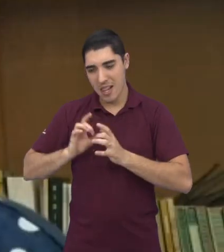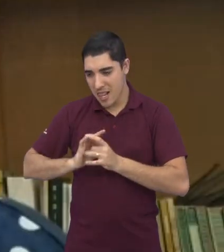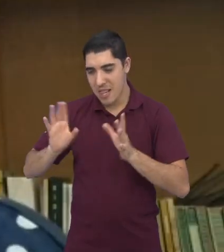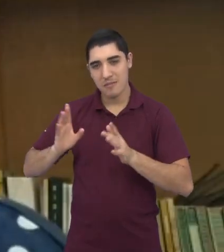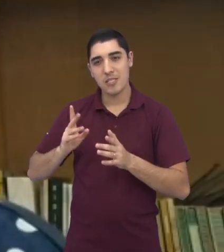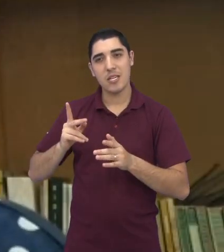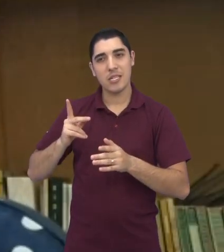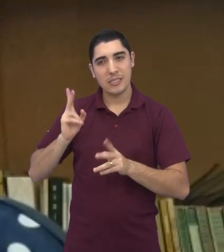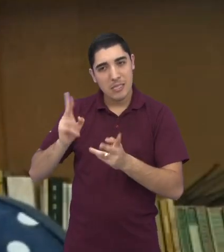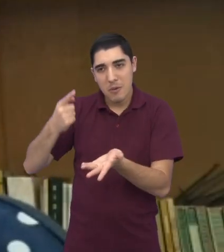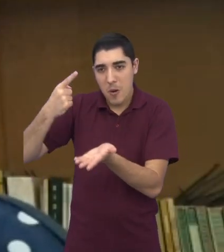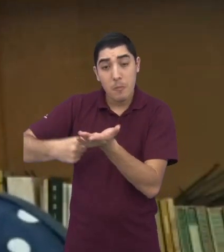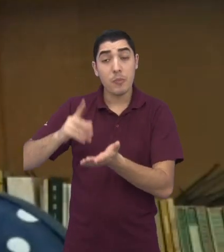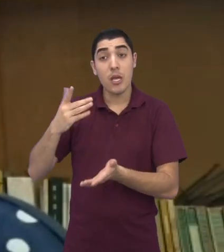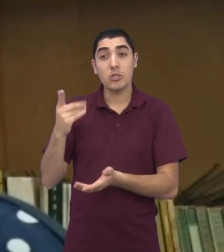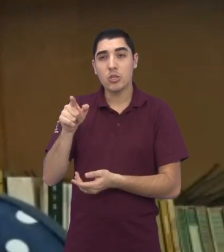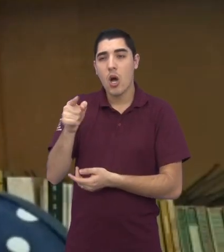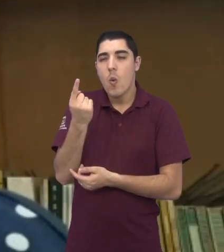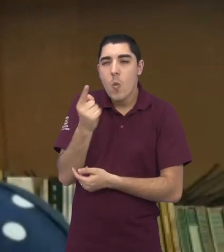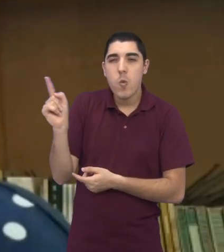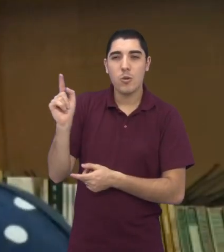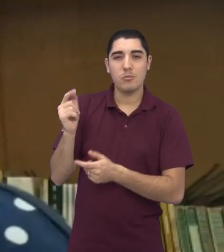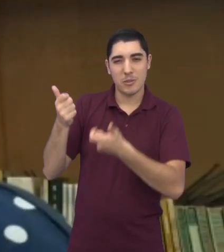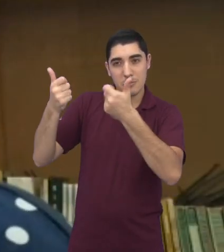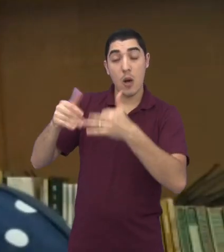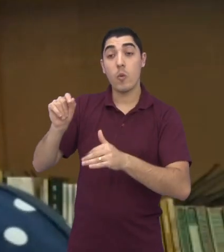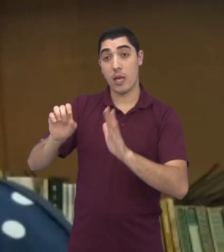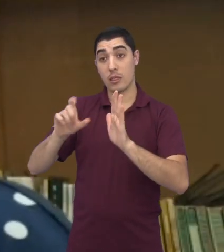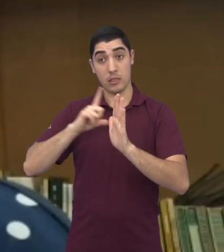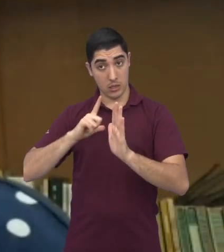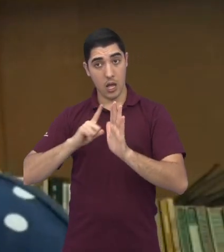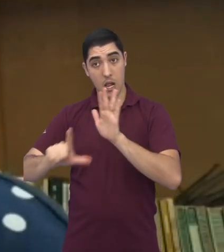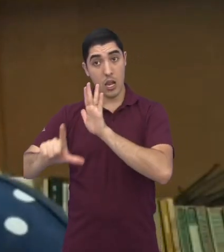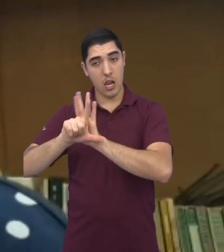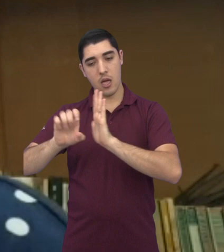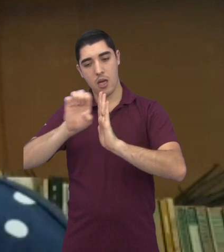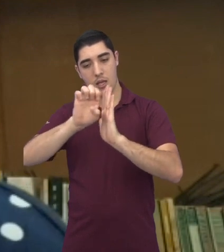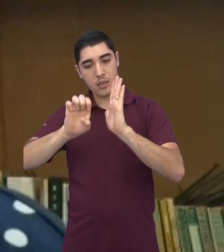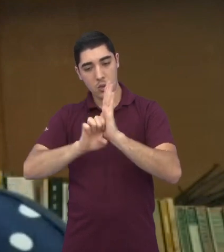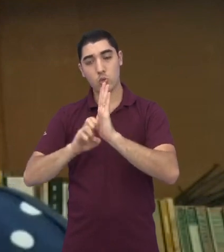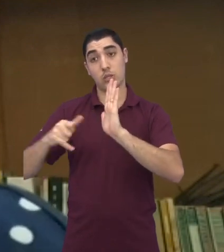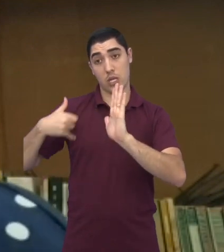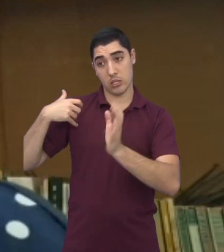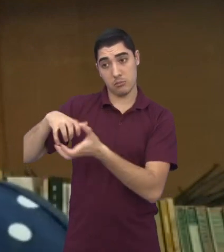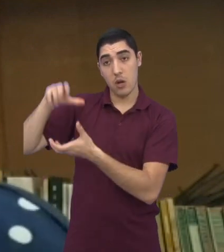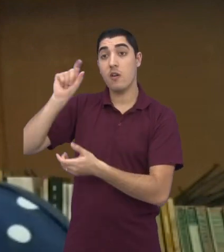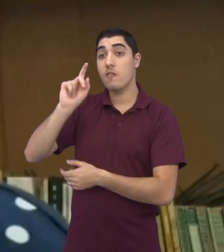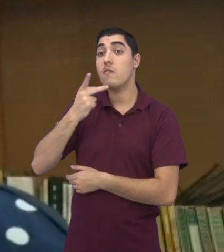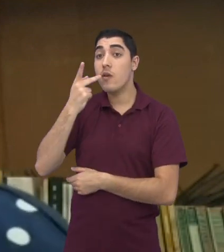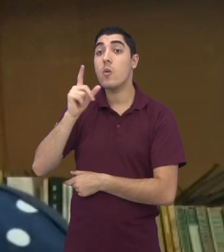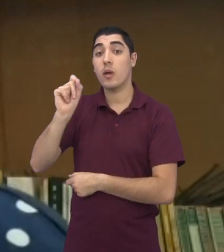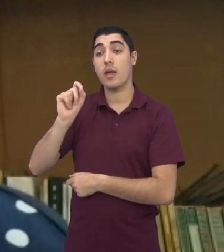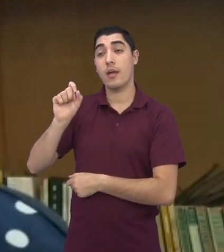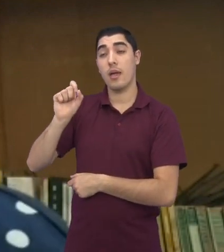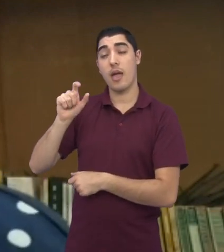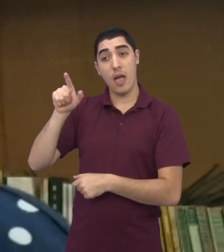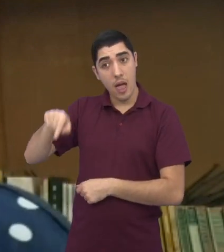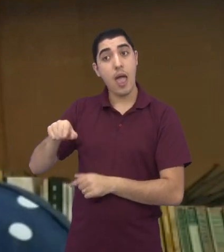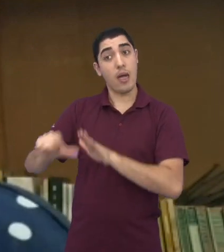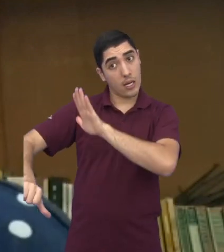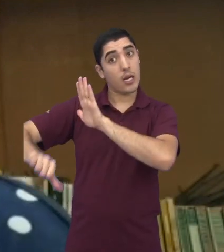Só queria, em cima dessa última fala, lembrar que o Estatuto do Idoso prevê como crime a agressão contra o